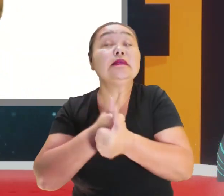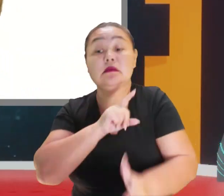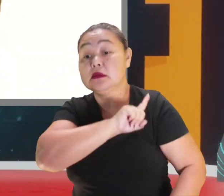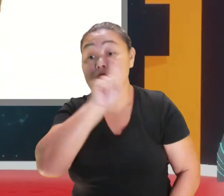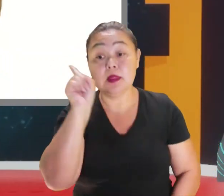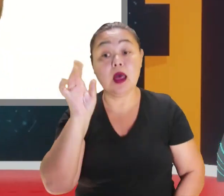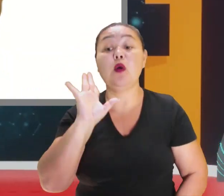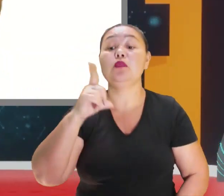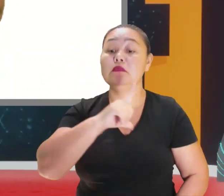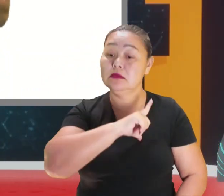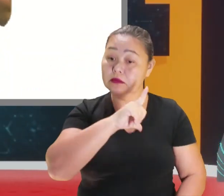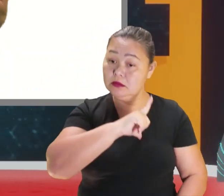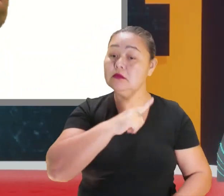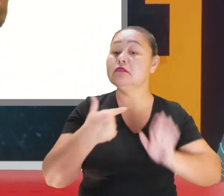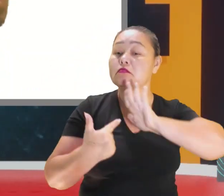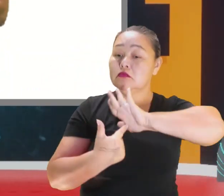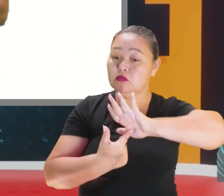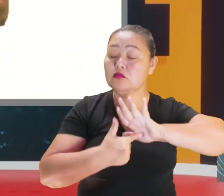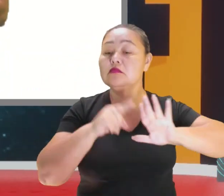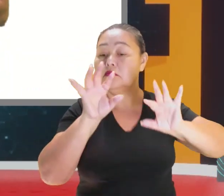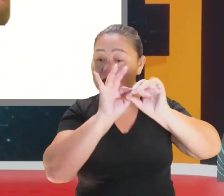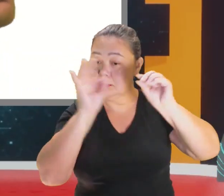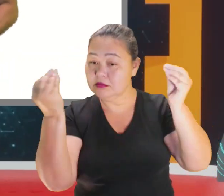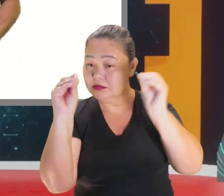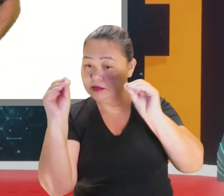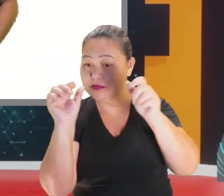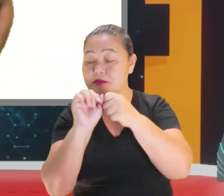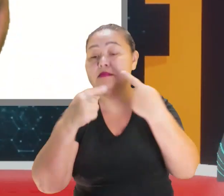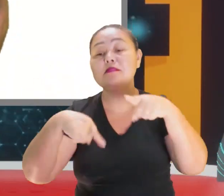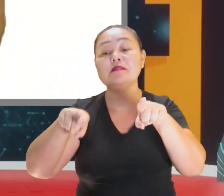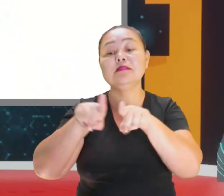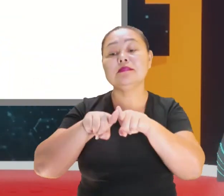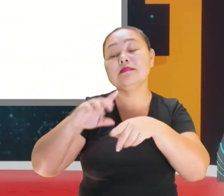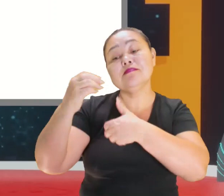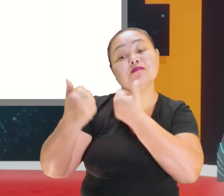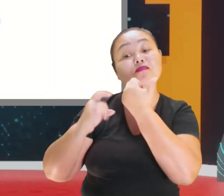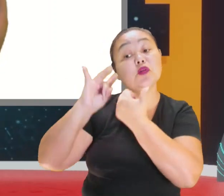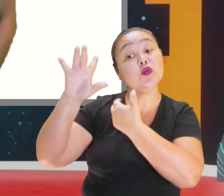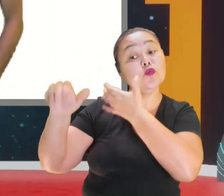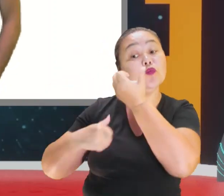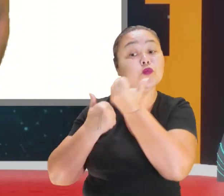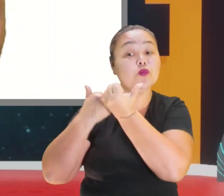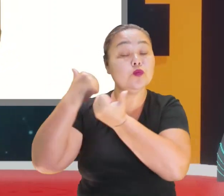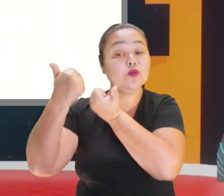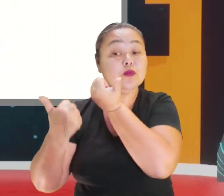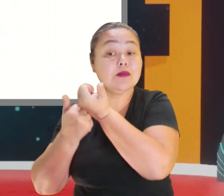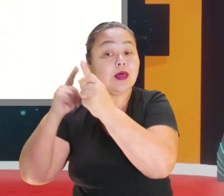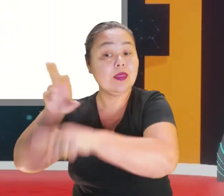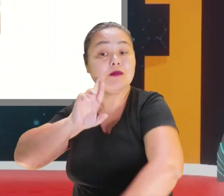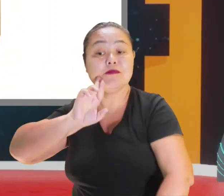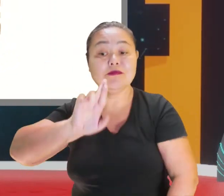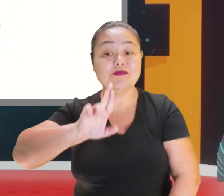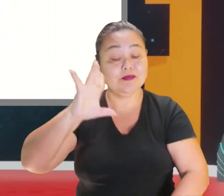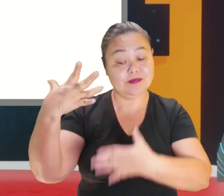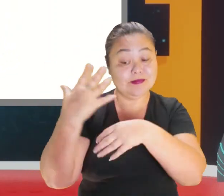Vai dar no exercício lá, então, a expressão e o número. Isso. Só substituir e partiu solução. Aí é só calcular, tá bom?